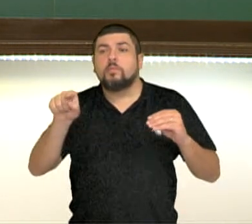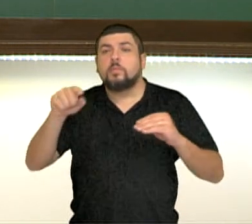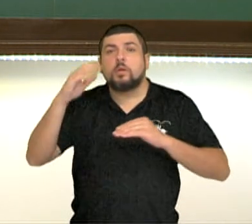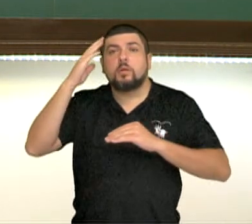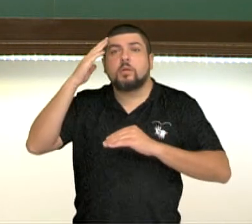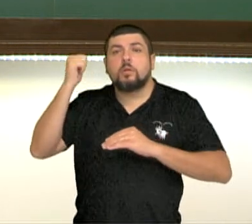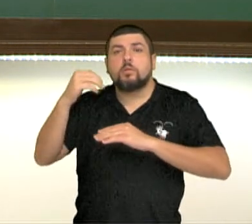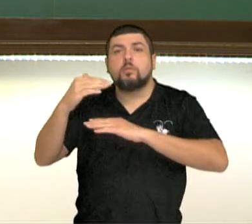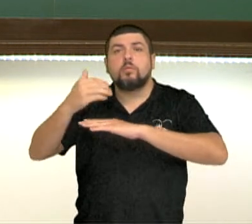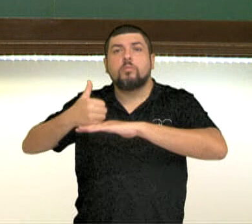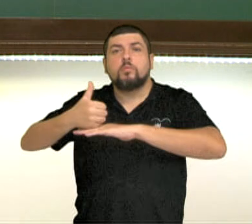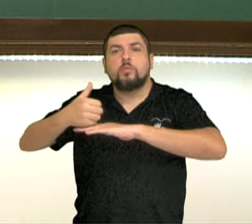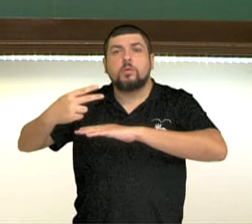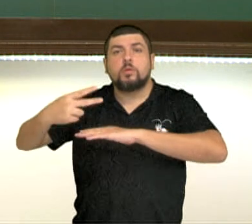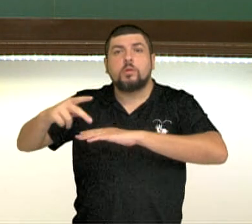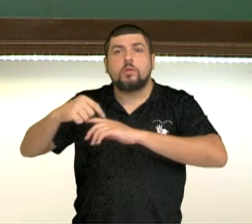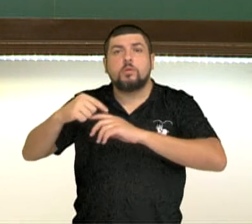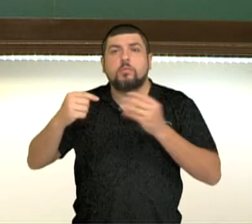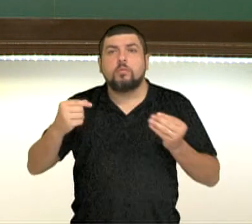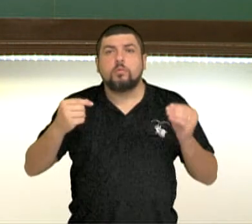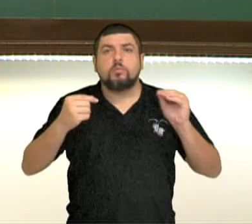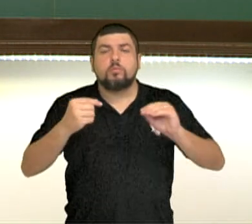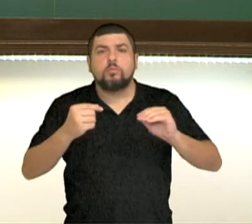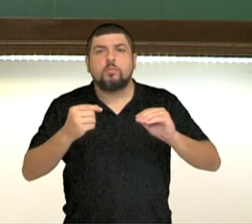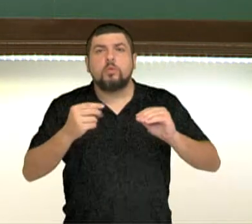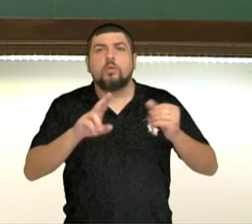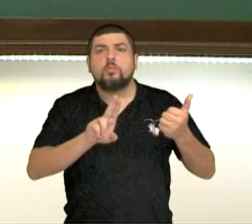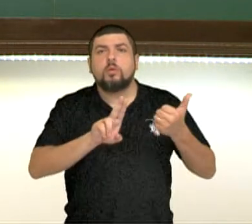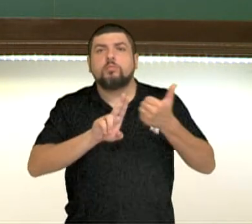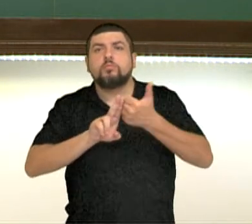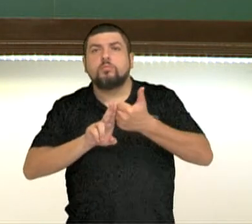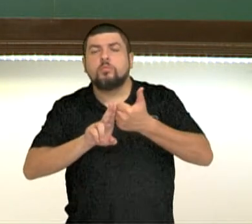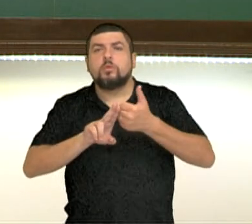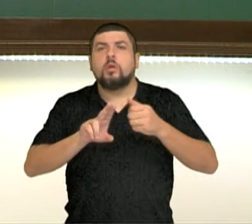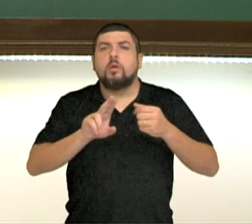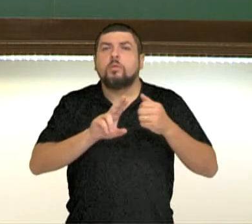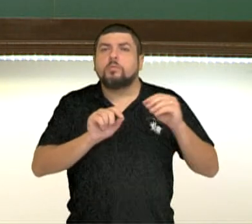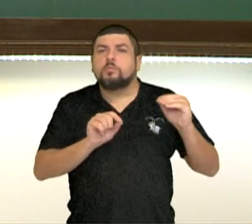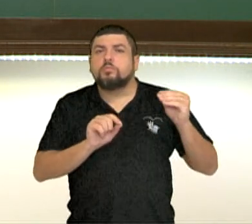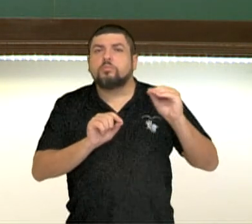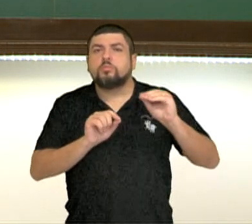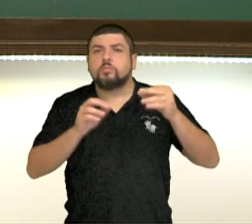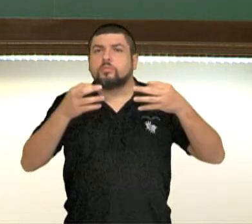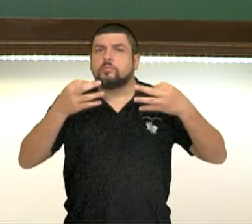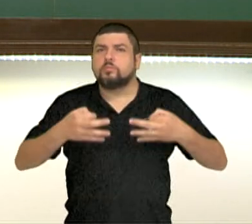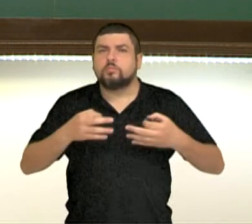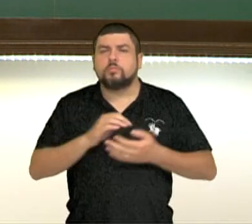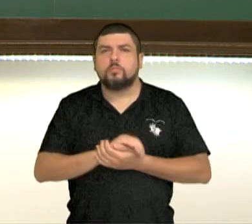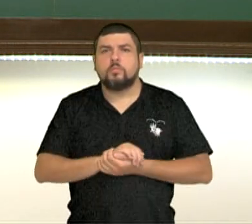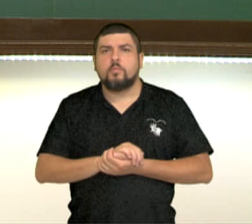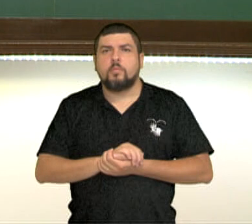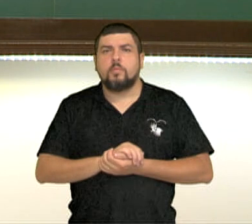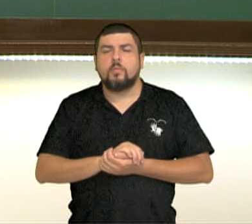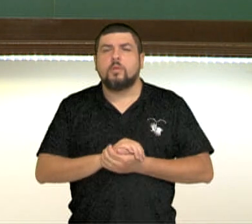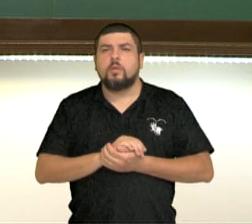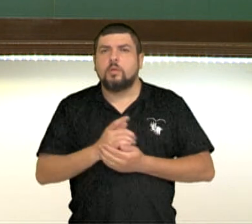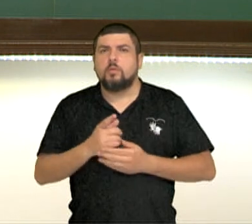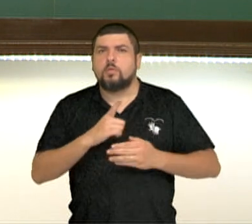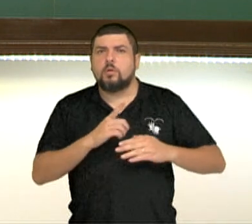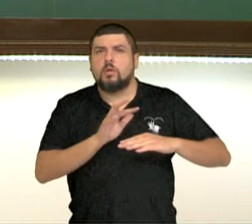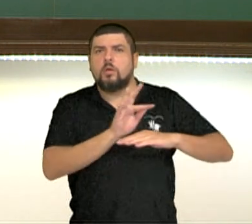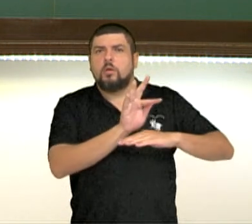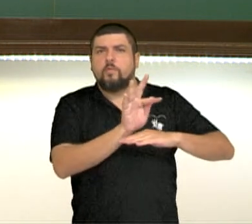compor o vocativo adequadamente. Como vimos, de maneira formal, muito formal